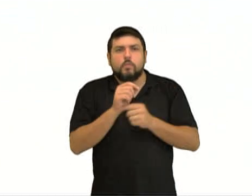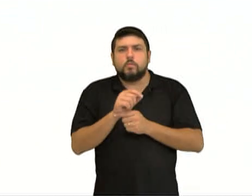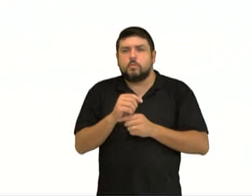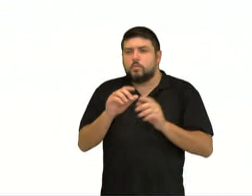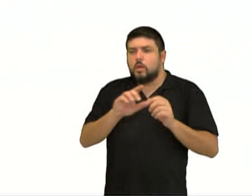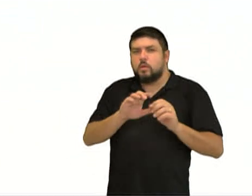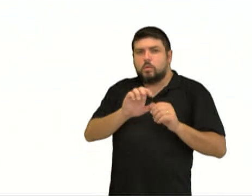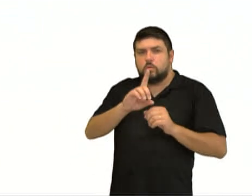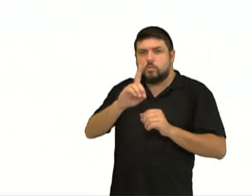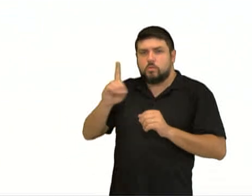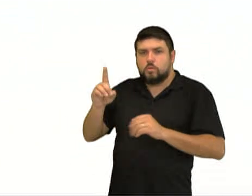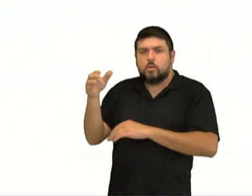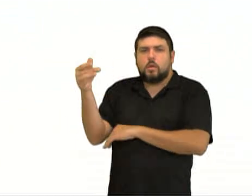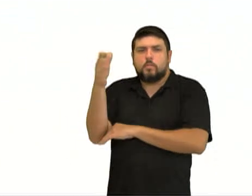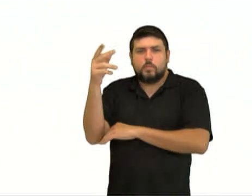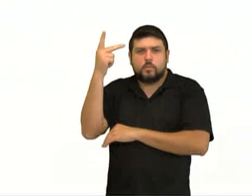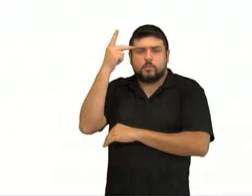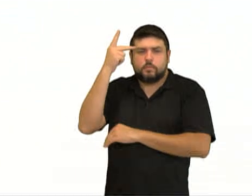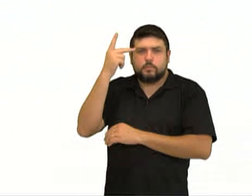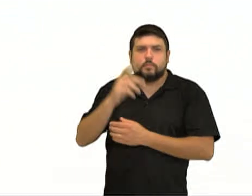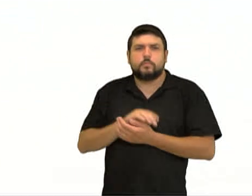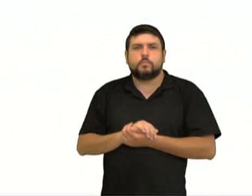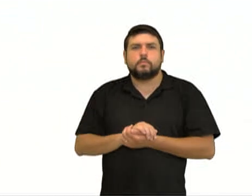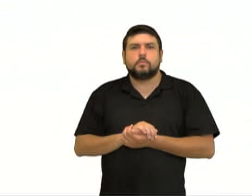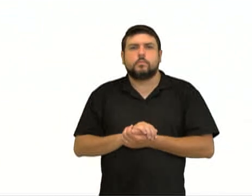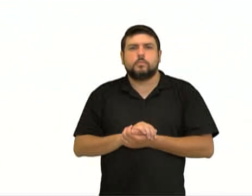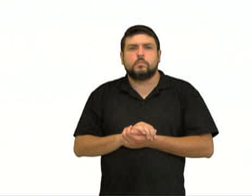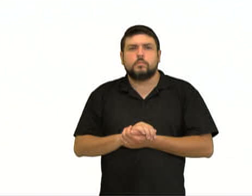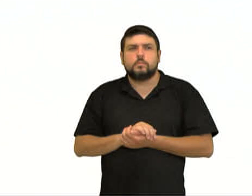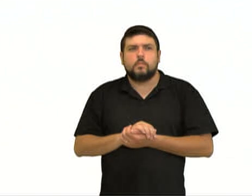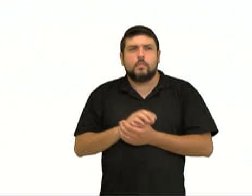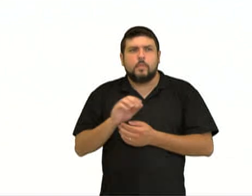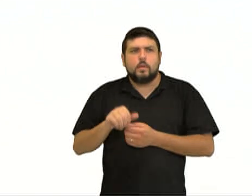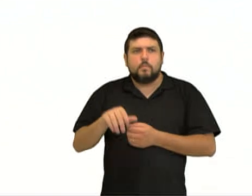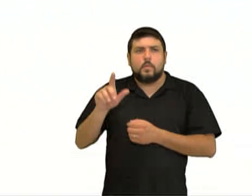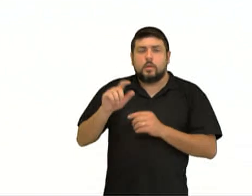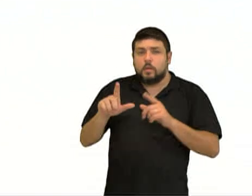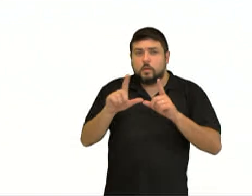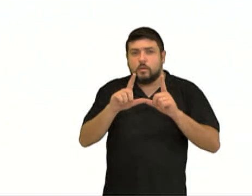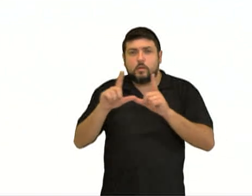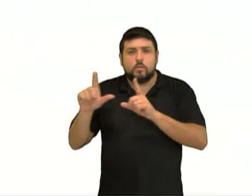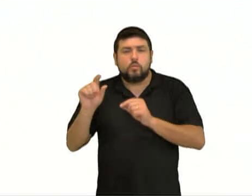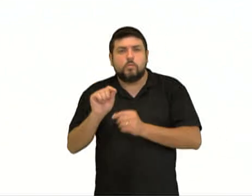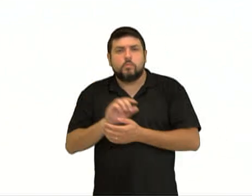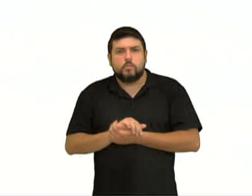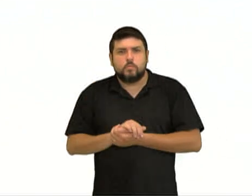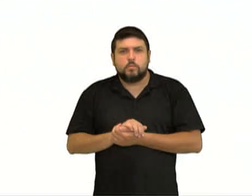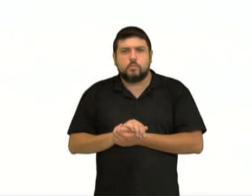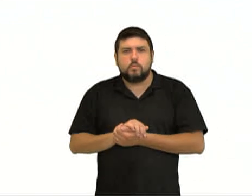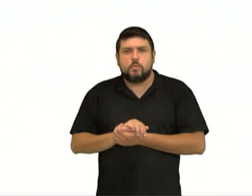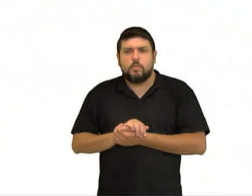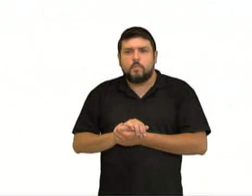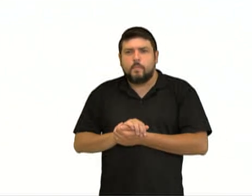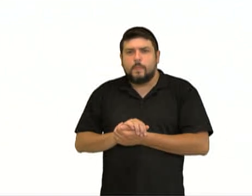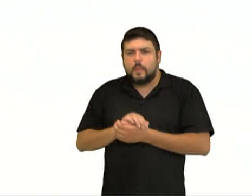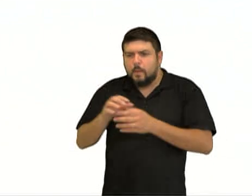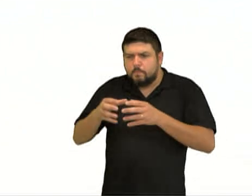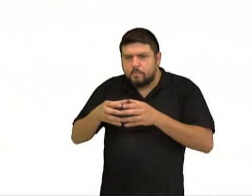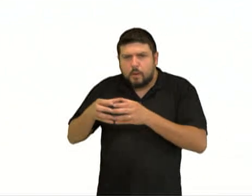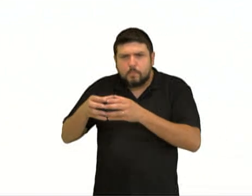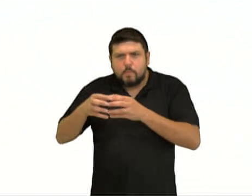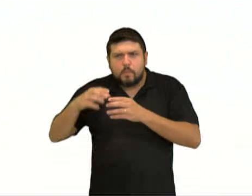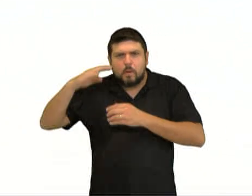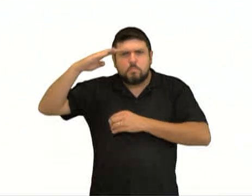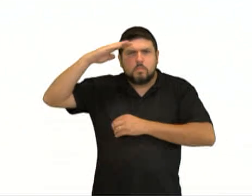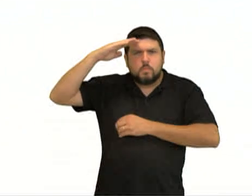São Paulo. Então esses símbolos. Mais ainda à direita, o cartaz chamando para completar o batalhão aliste-se,